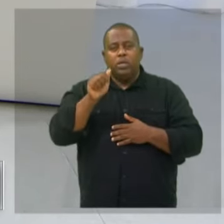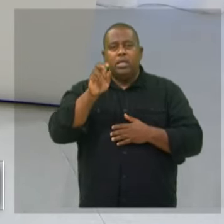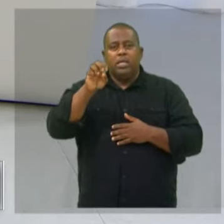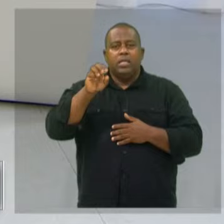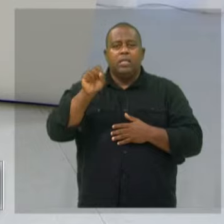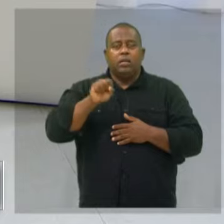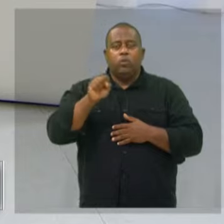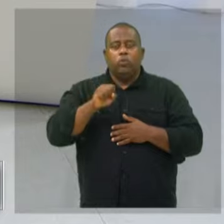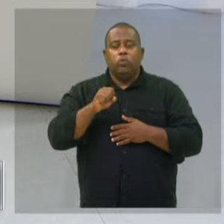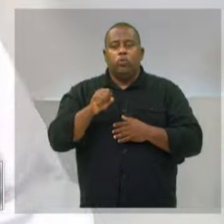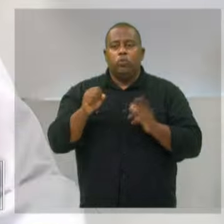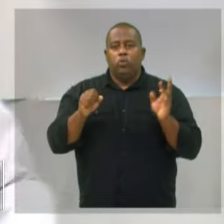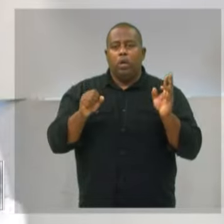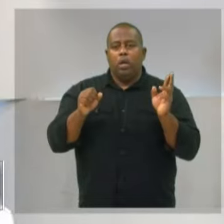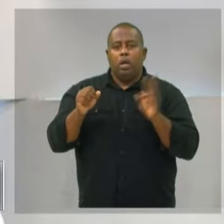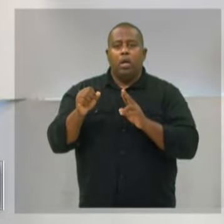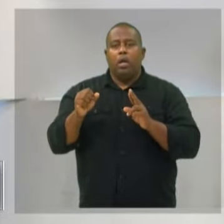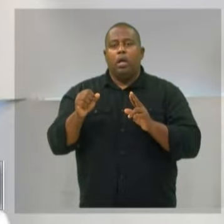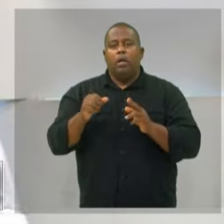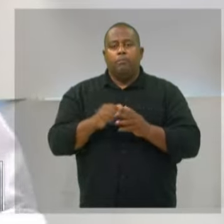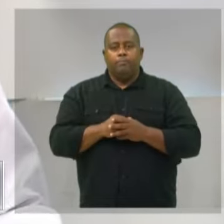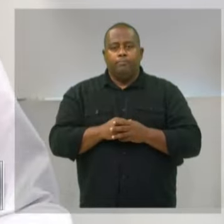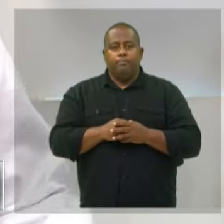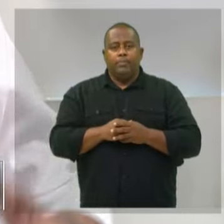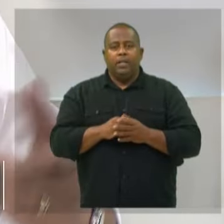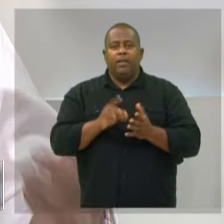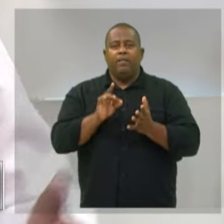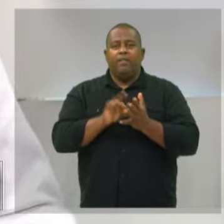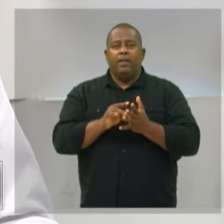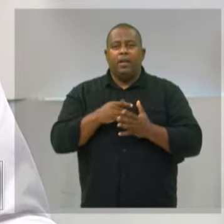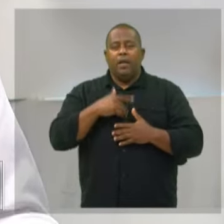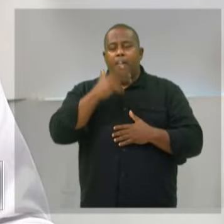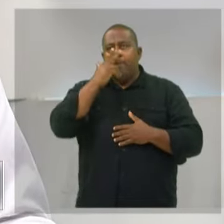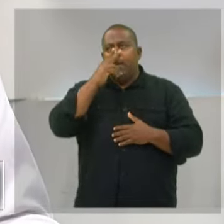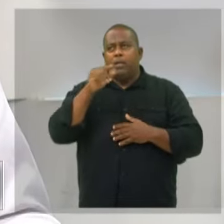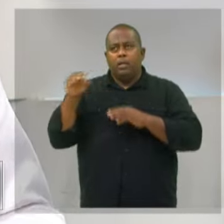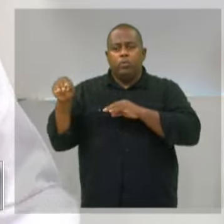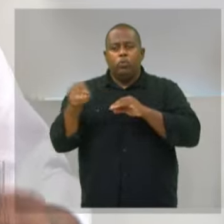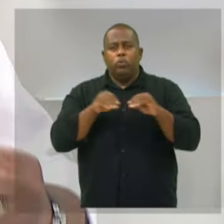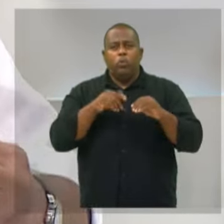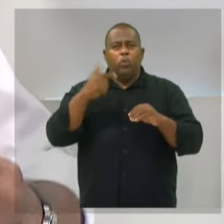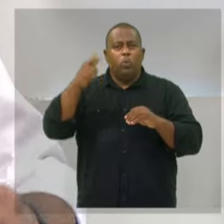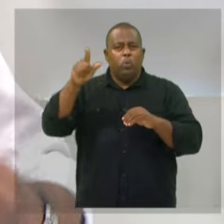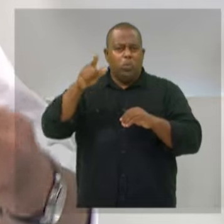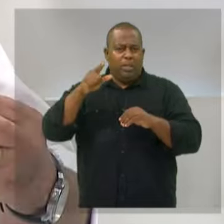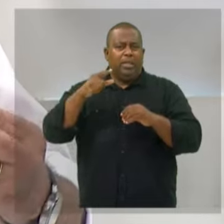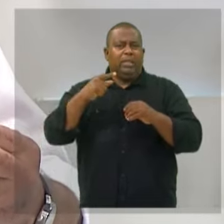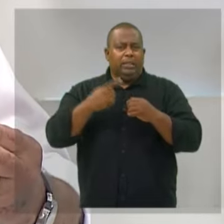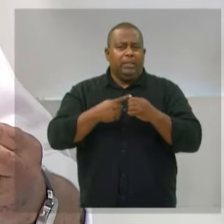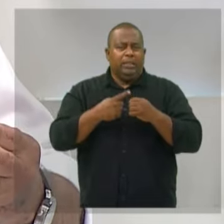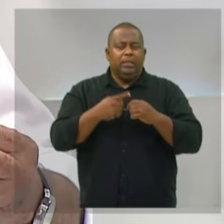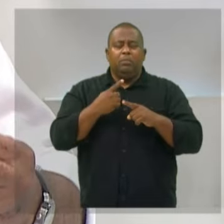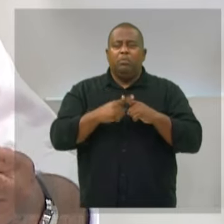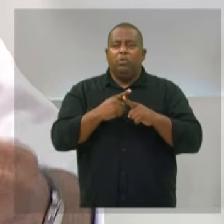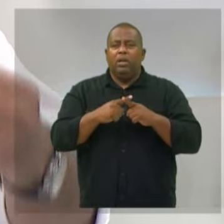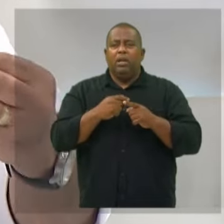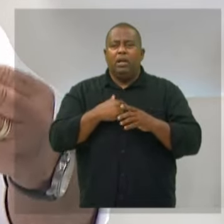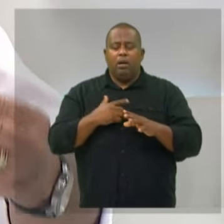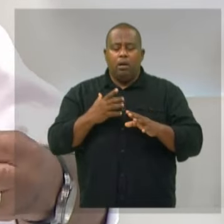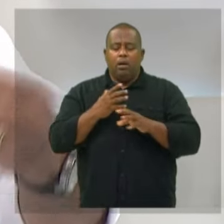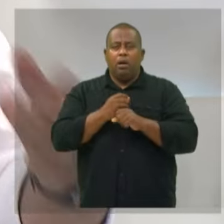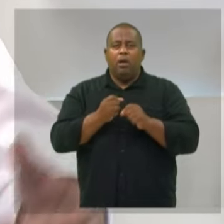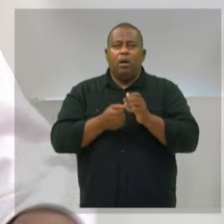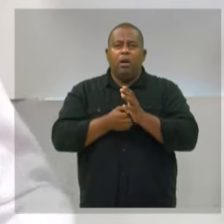sua tréplica Na verdade ele parece que vive em outro município porque assim a quantidade de